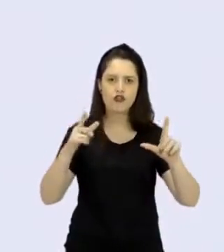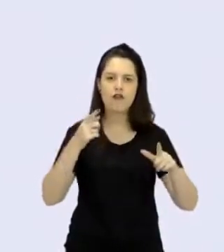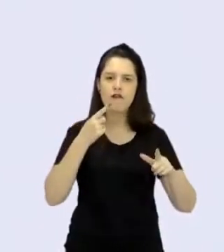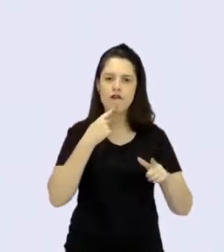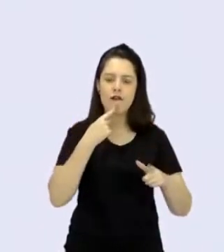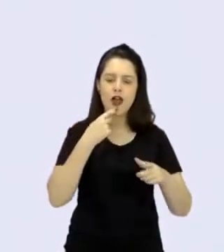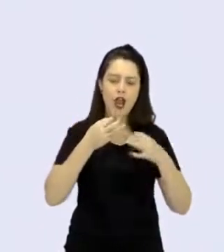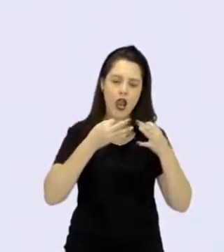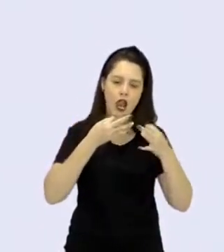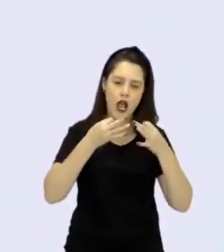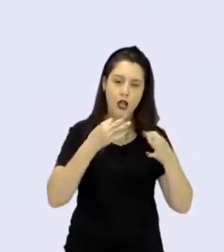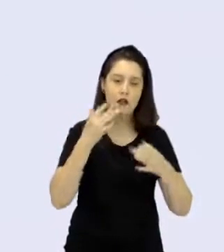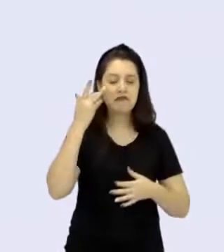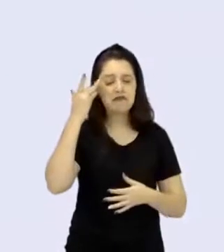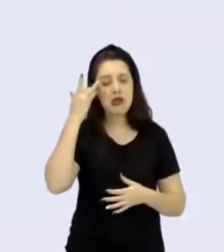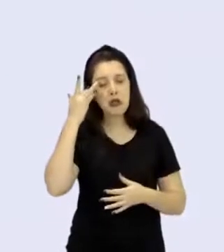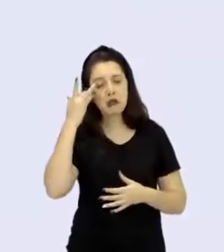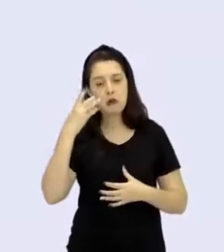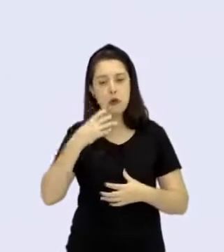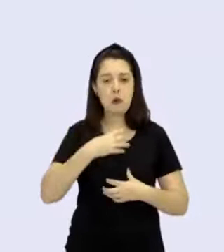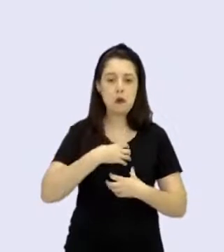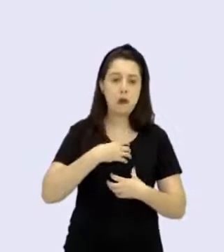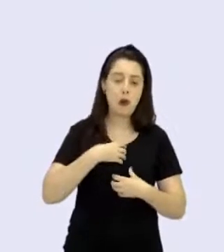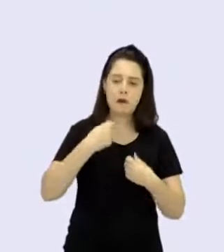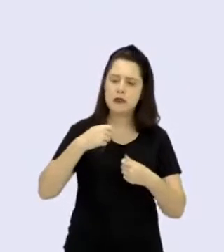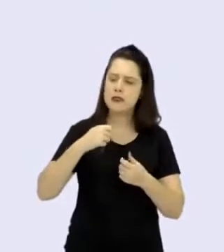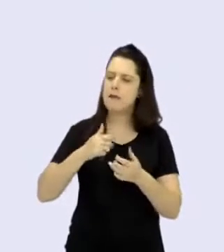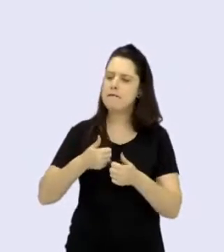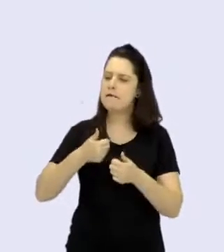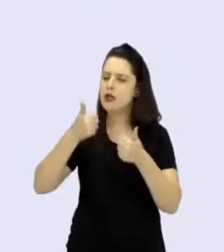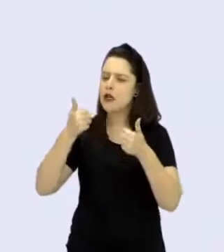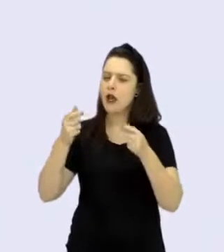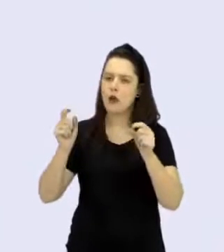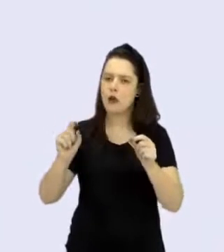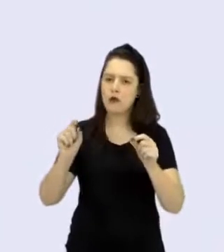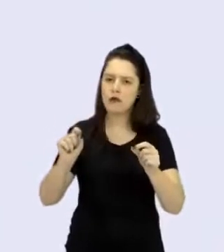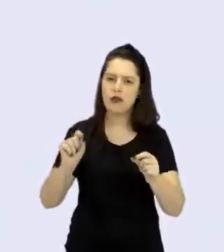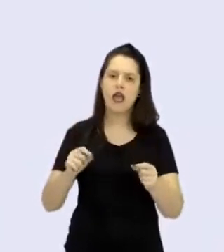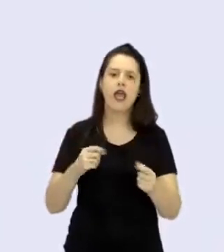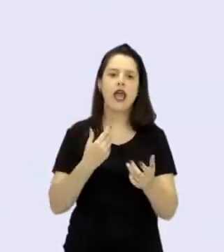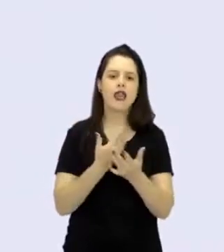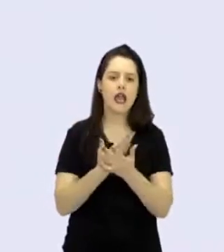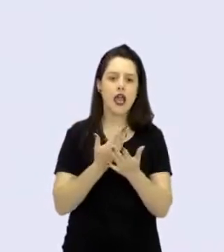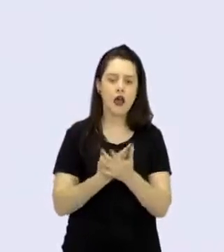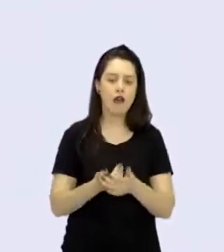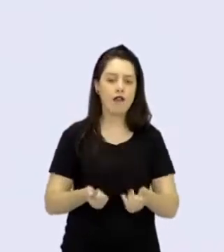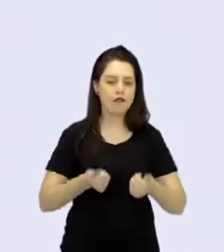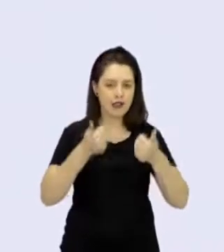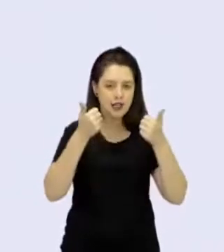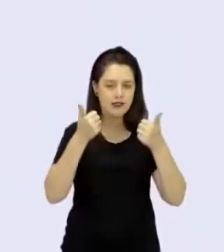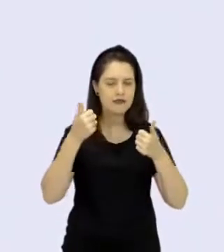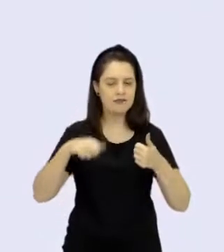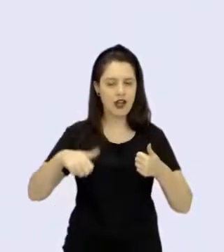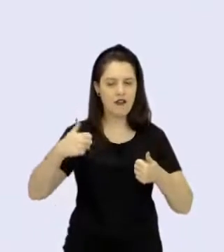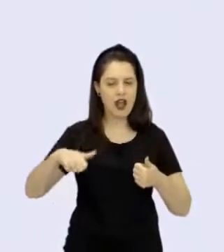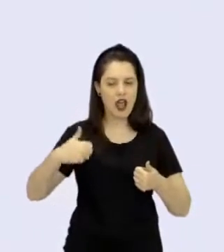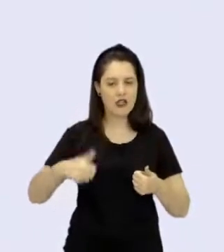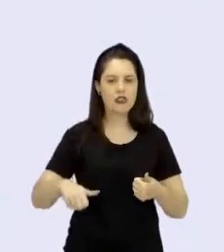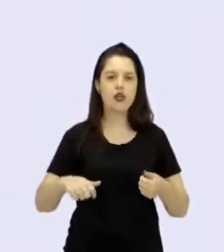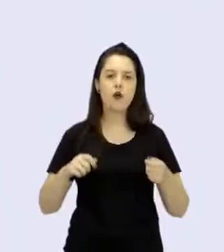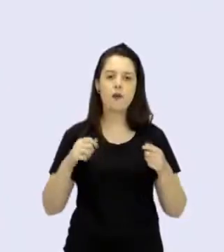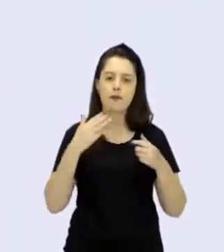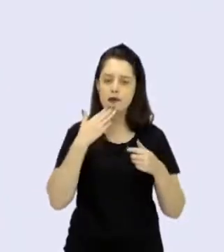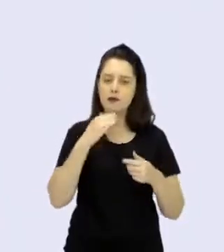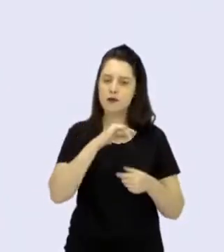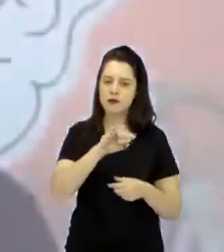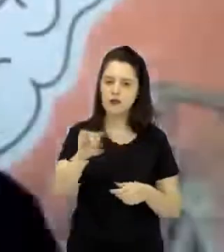aula, o que você achou, você acha que precisa melhorar, porque as nossas aulas melhoram através da avaliação. Então, pedimos para vocês